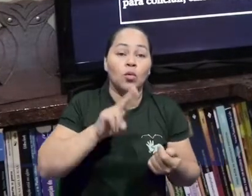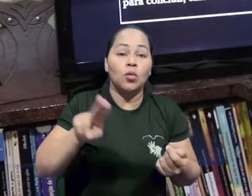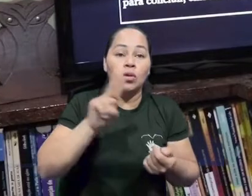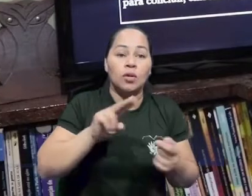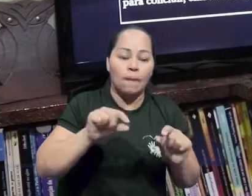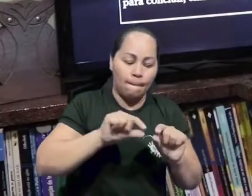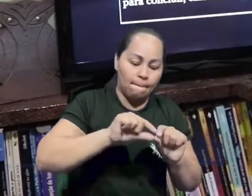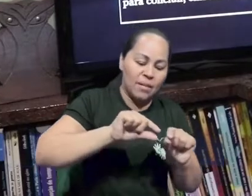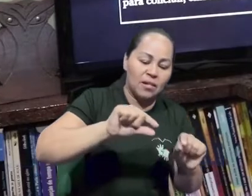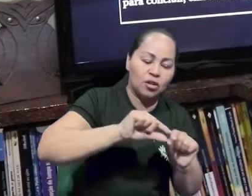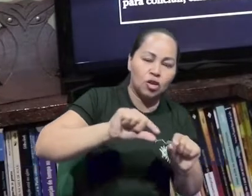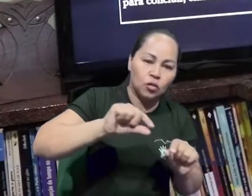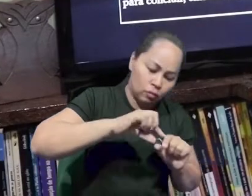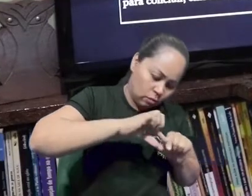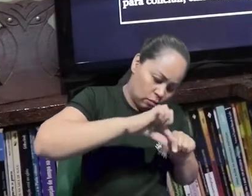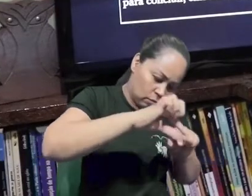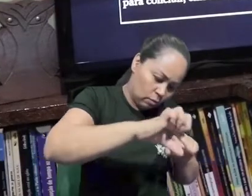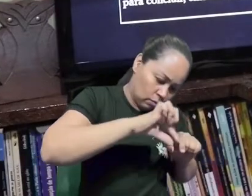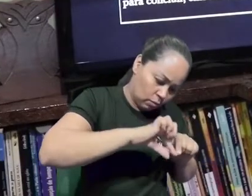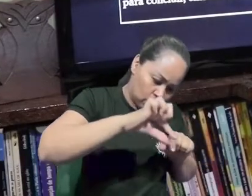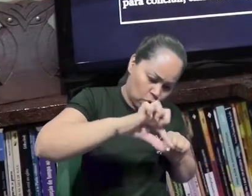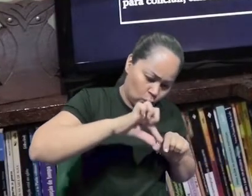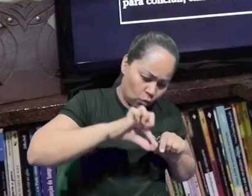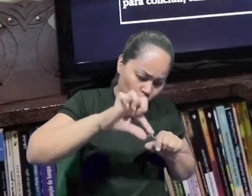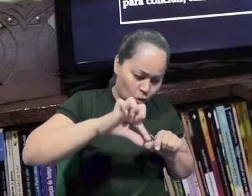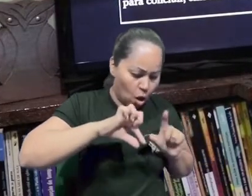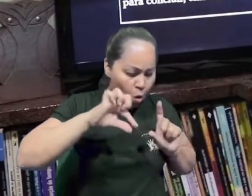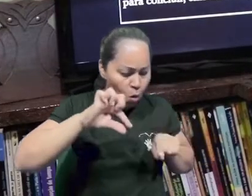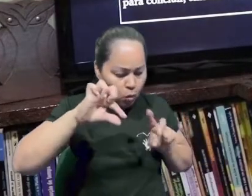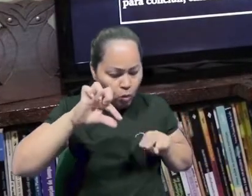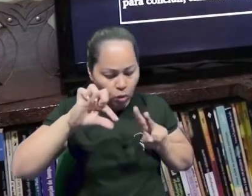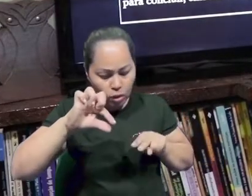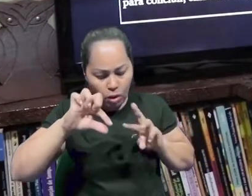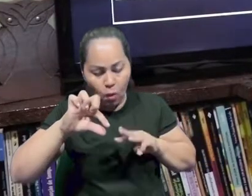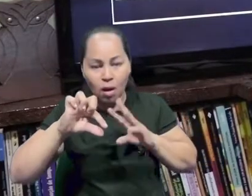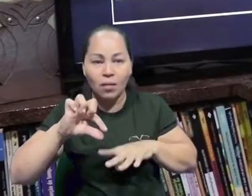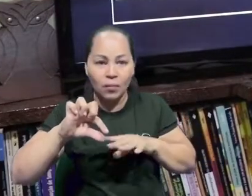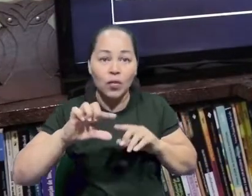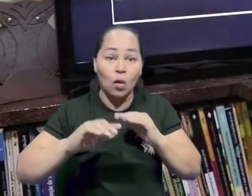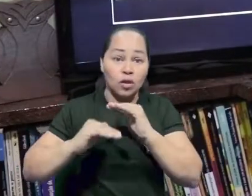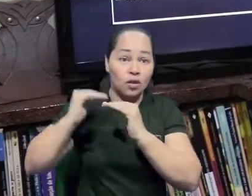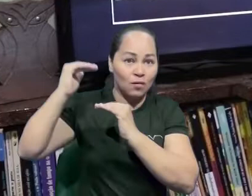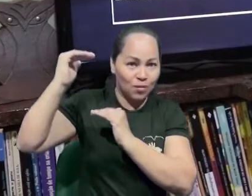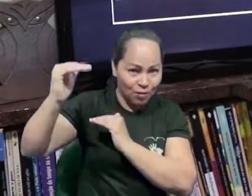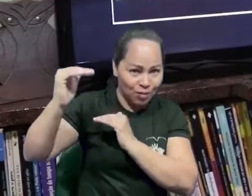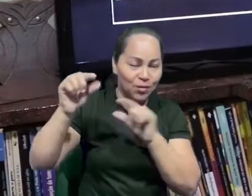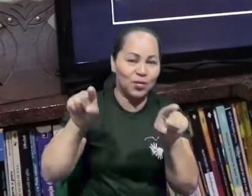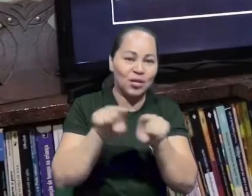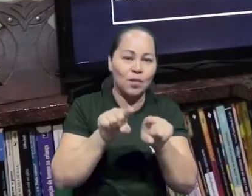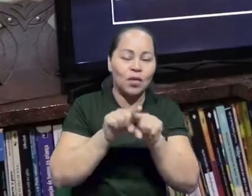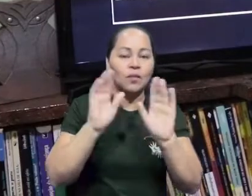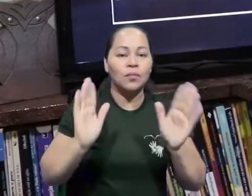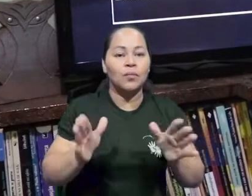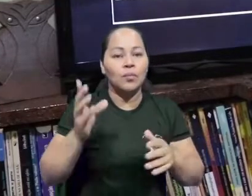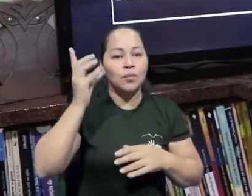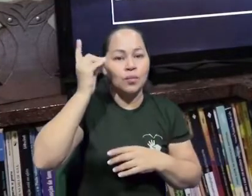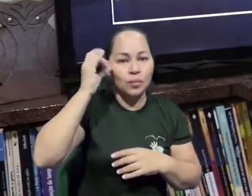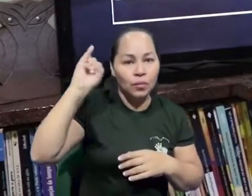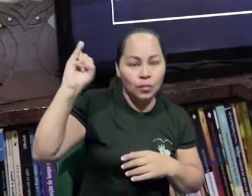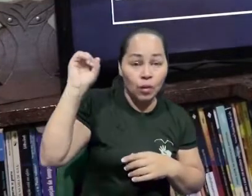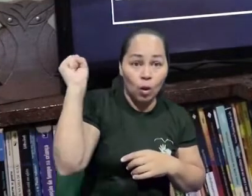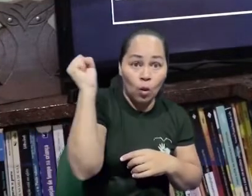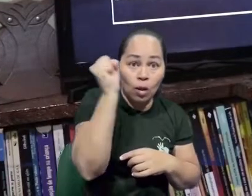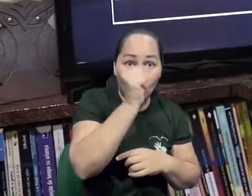ou já no raciocínio mental. Então já teve uma evolução aí. No caso do DI